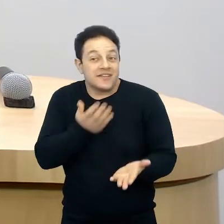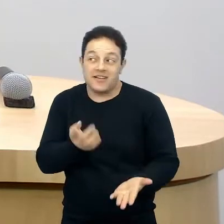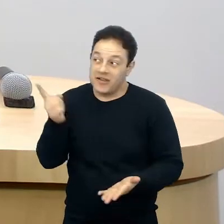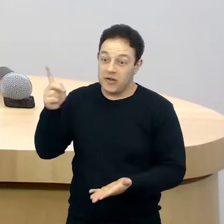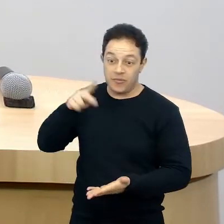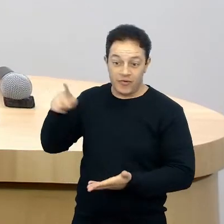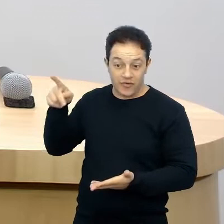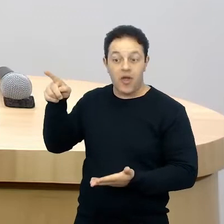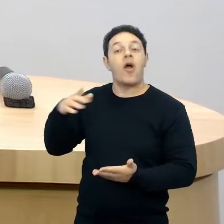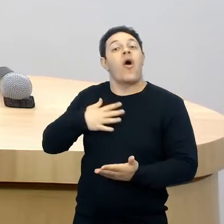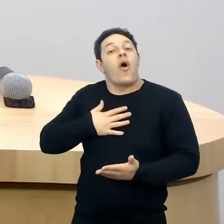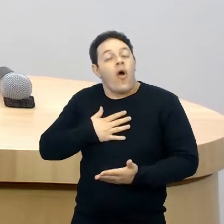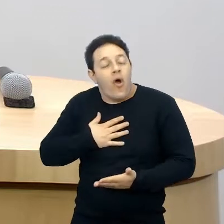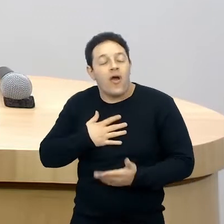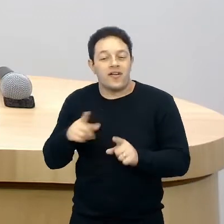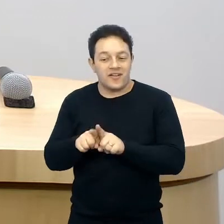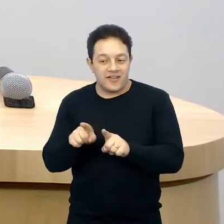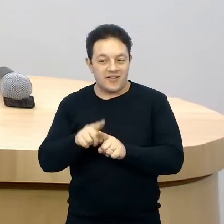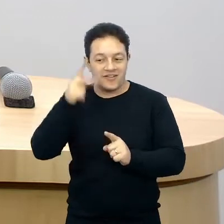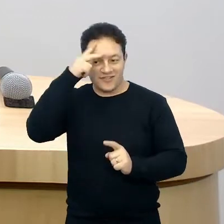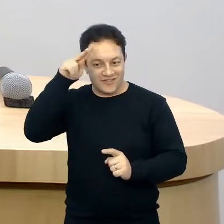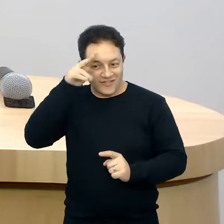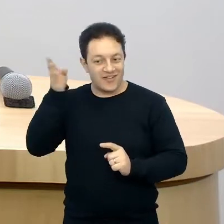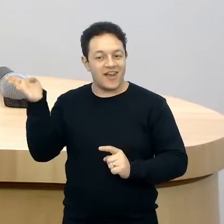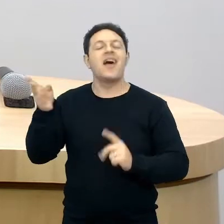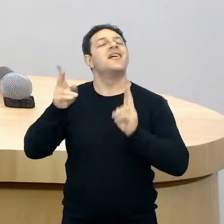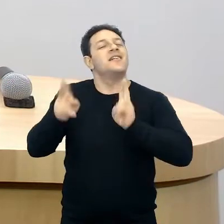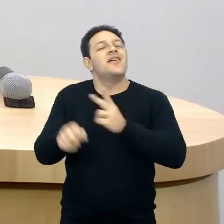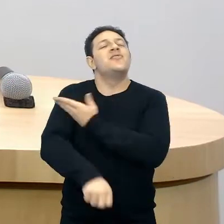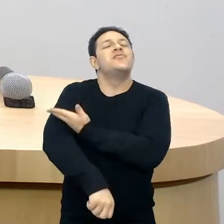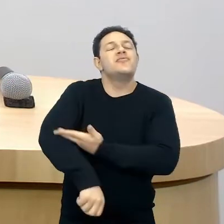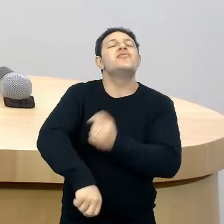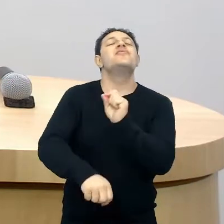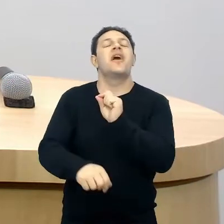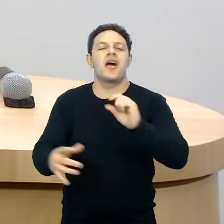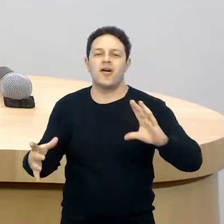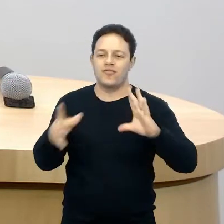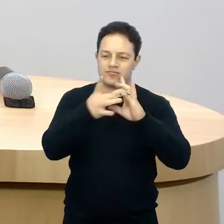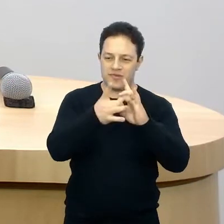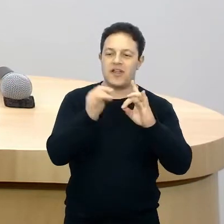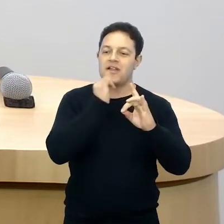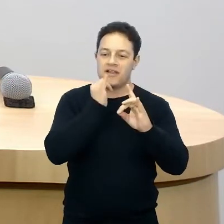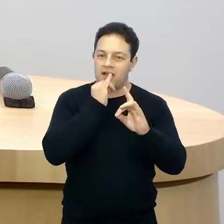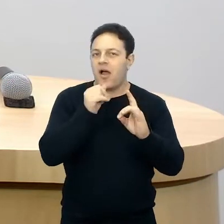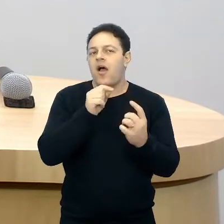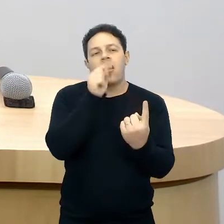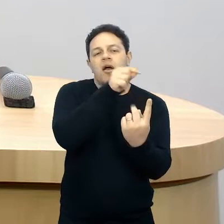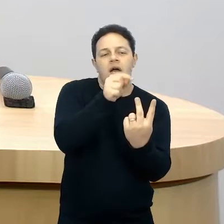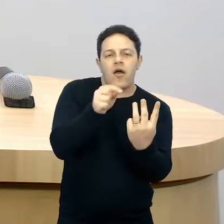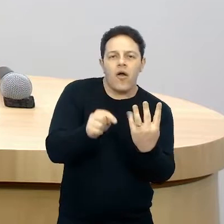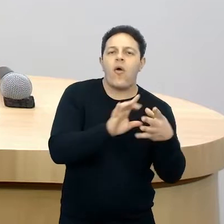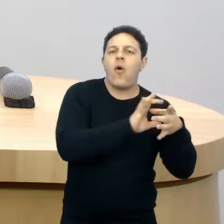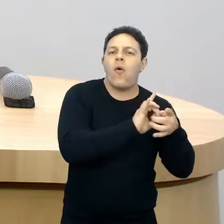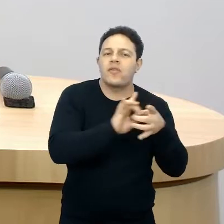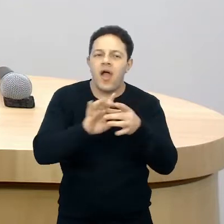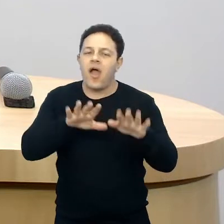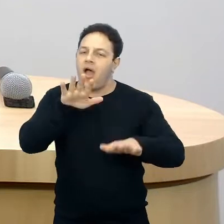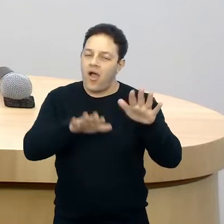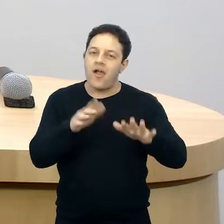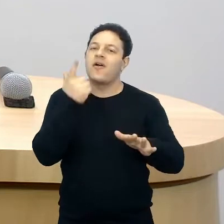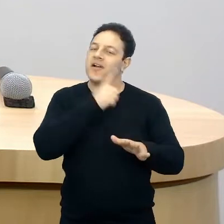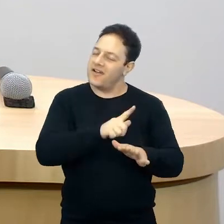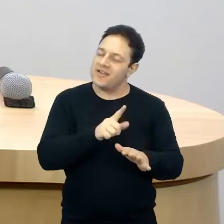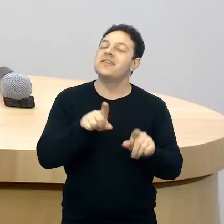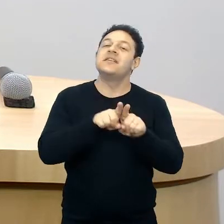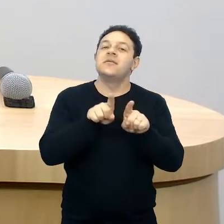é apreciador, a gente sempre faz essa relação entre determinados contextos e a